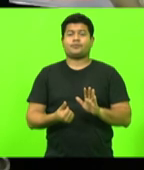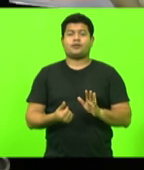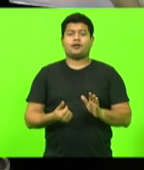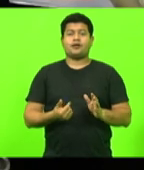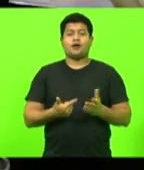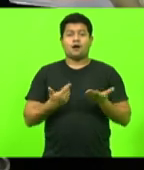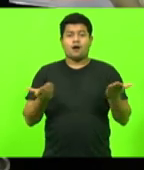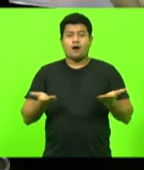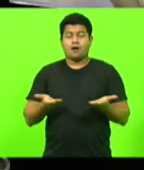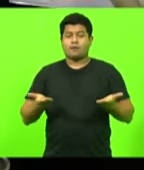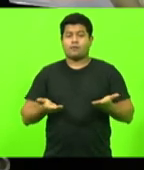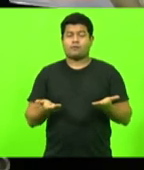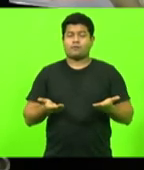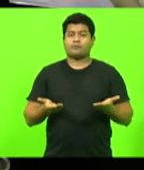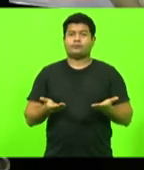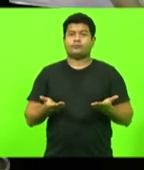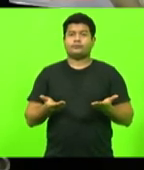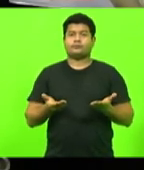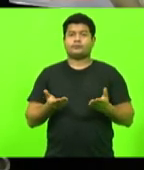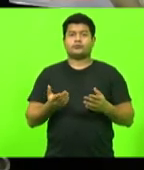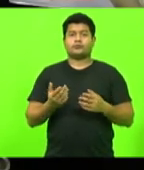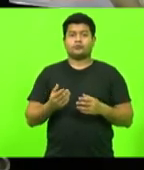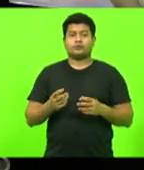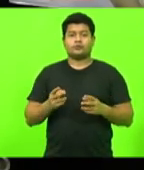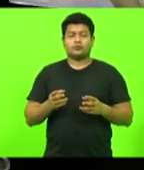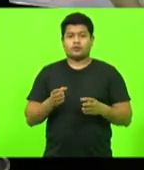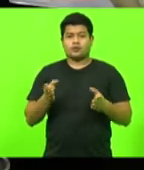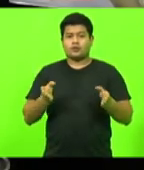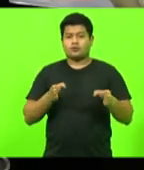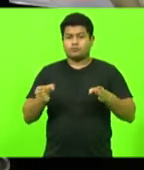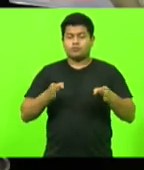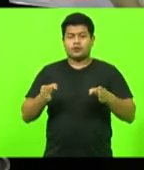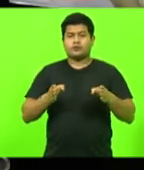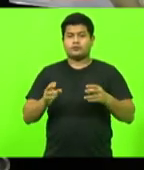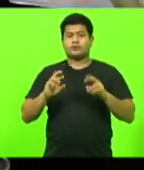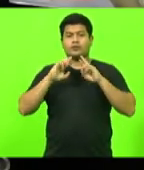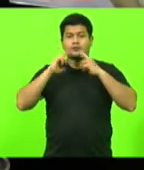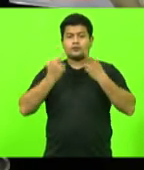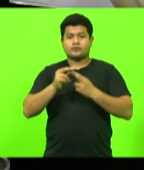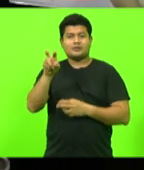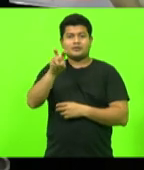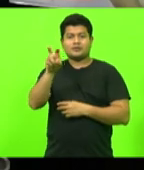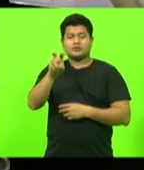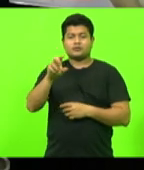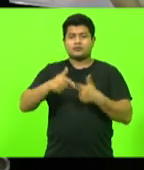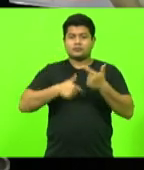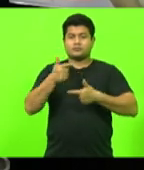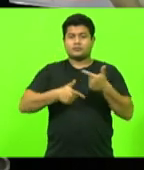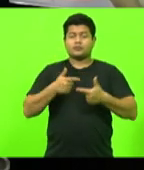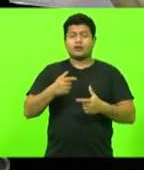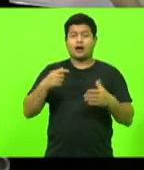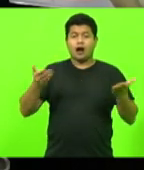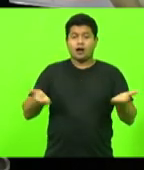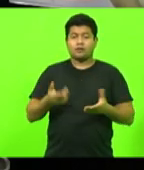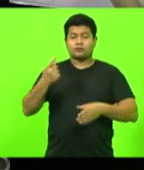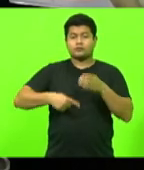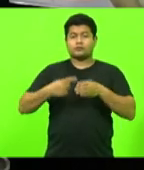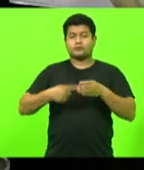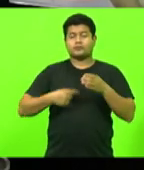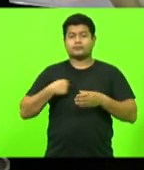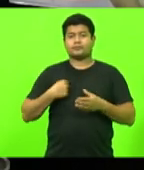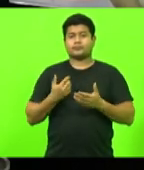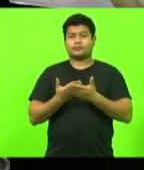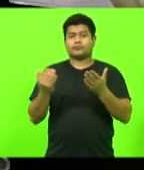e financeiros do Estado, que foram apresentados durante as 5 reuniões de trabalho do colegiado. Estas informações técnicas e jurídicas